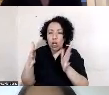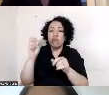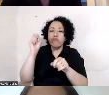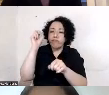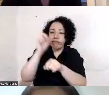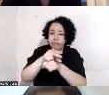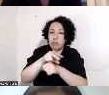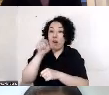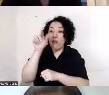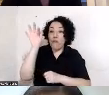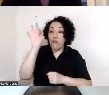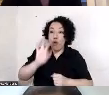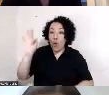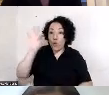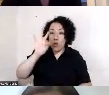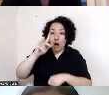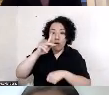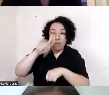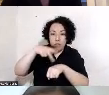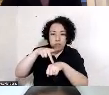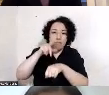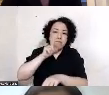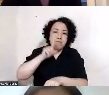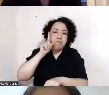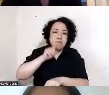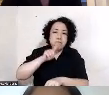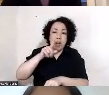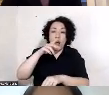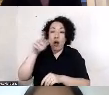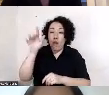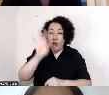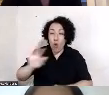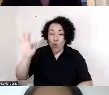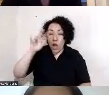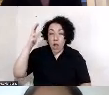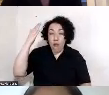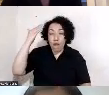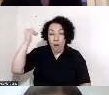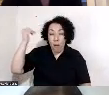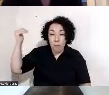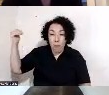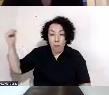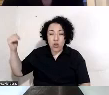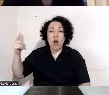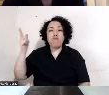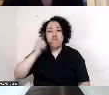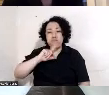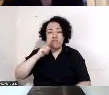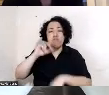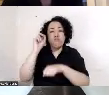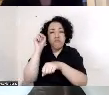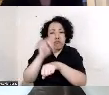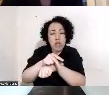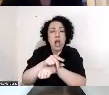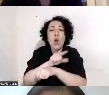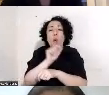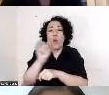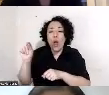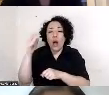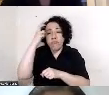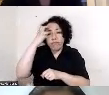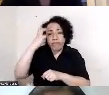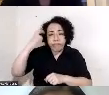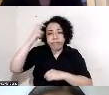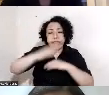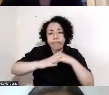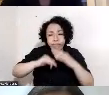altamente competitivas dos Estados Unidos e que são duplamente excepcionais ou autistas. Well, I like to think of this as